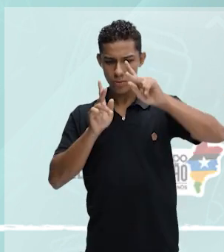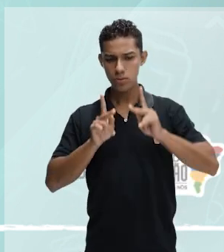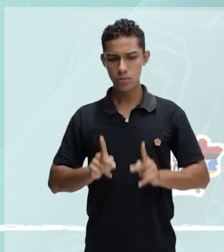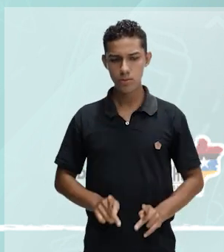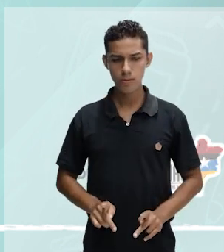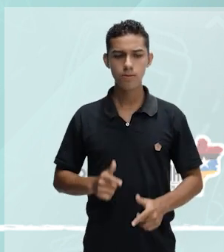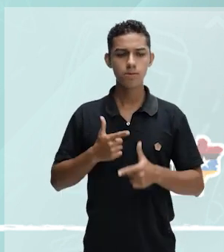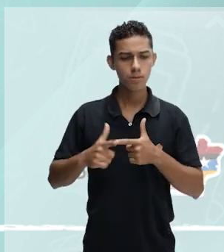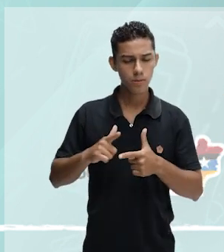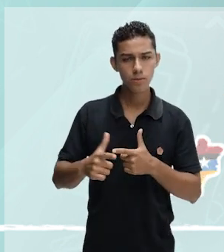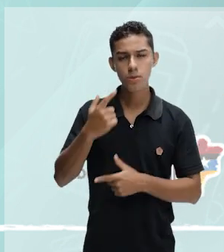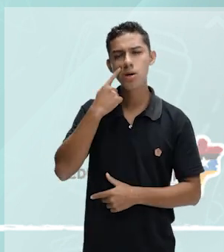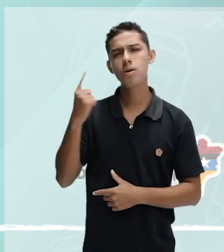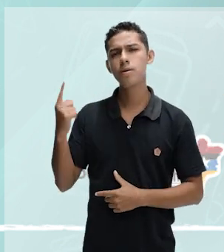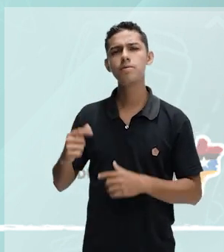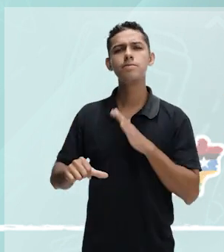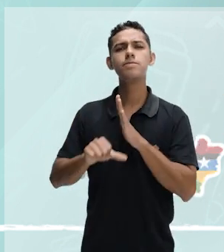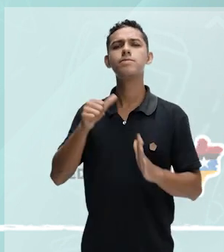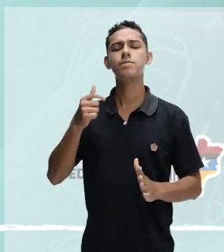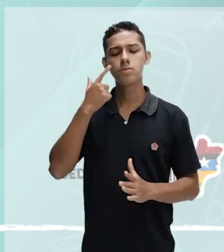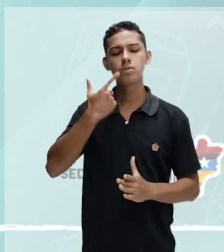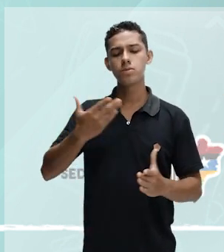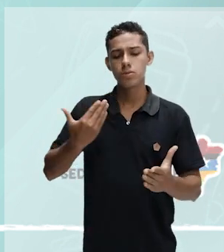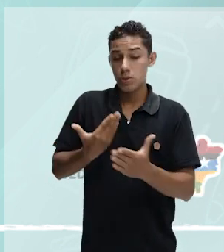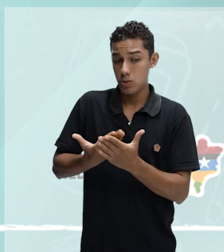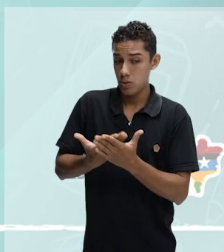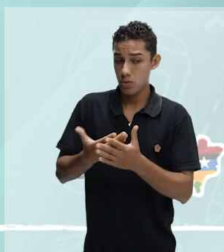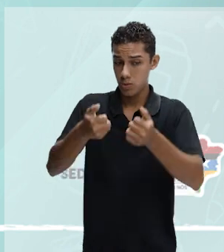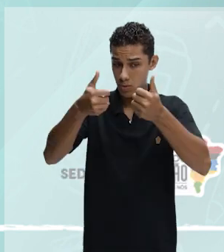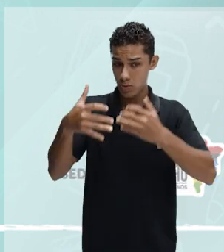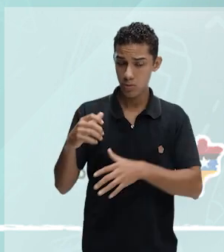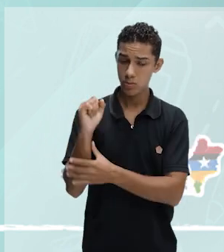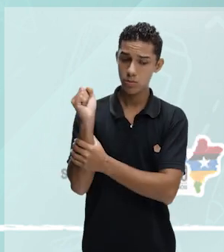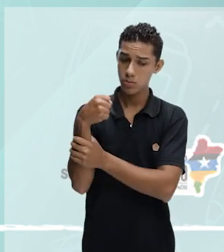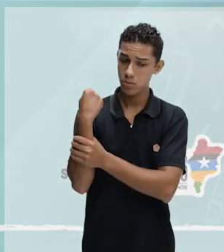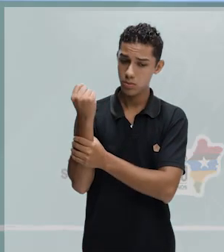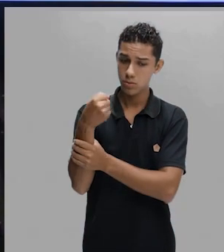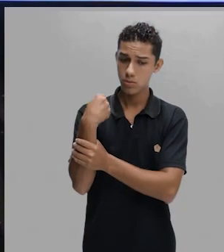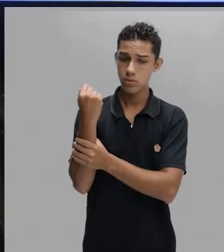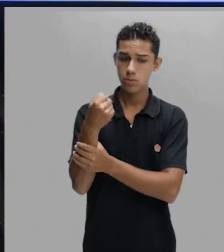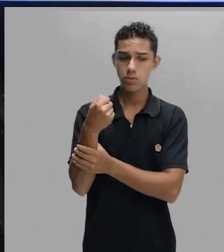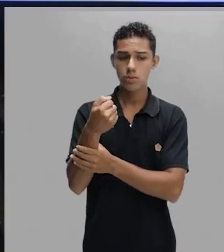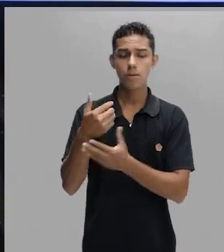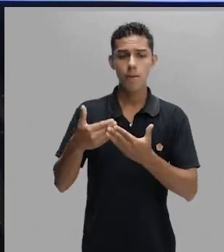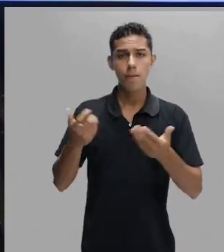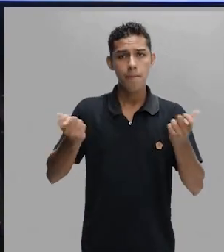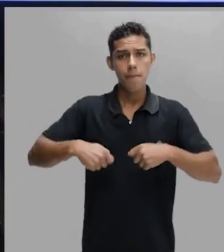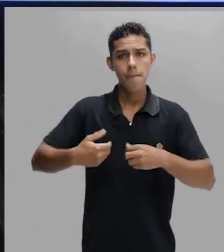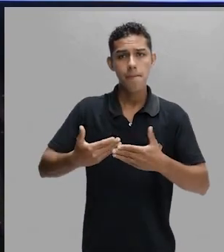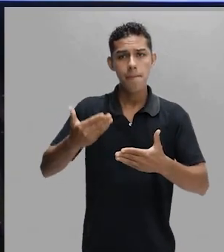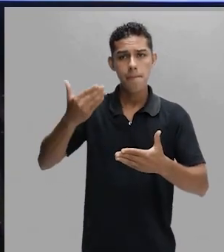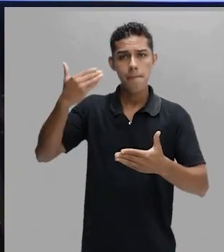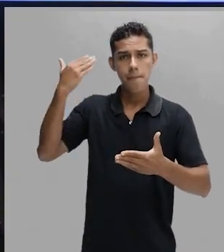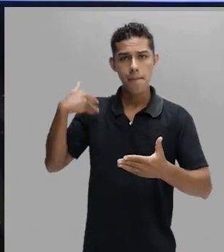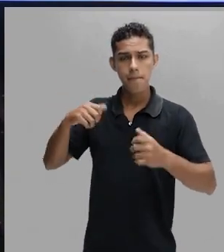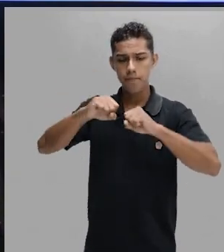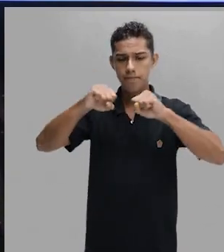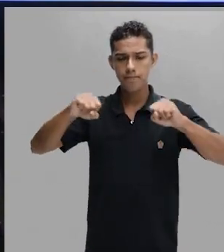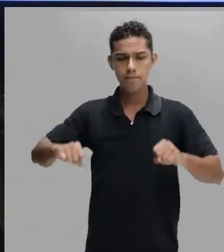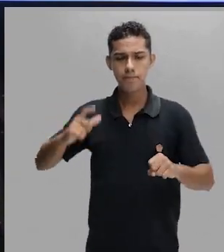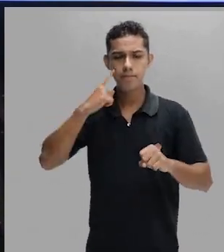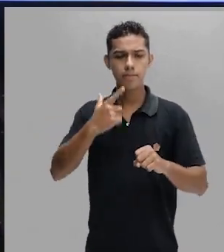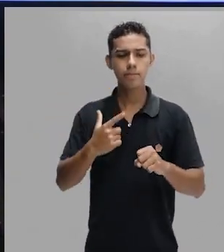posturais. Vamos lá, turminha. Para começar a falar aqui das articulações, eu vou ter que voltar um pouquinho na nossa aula de sistema